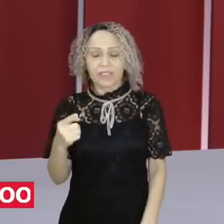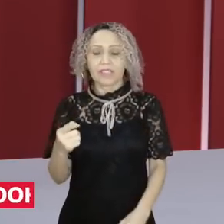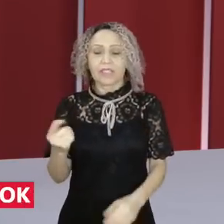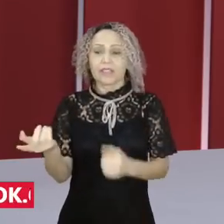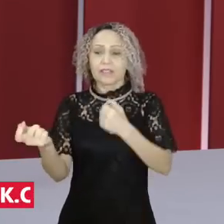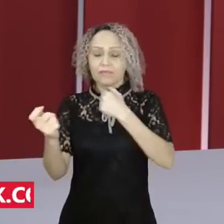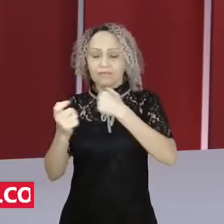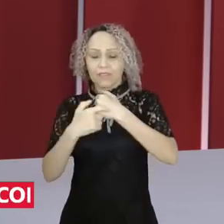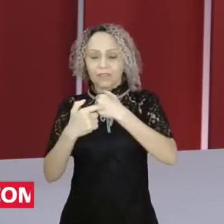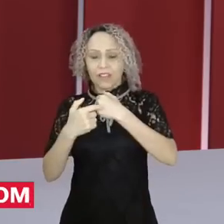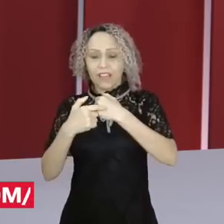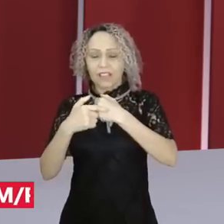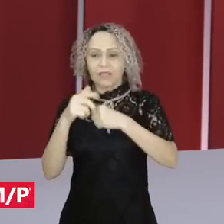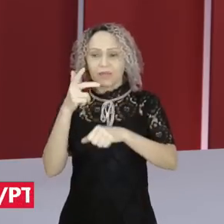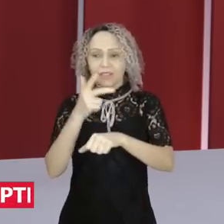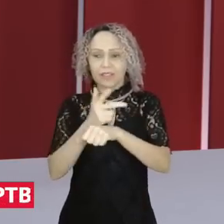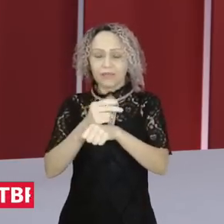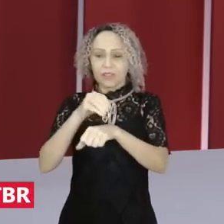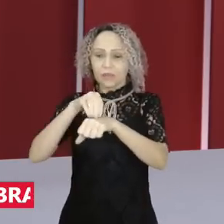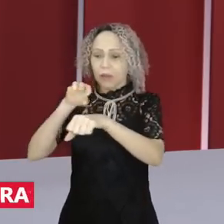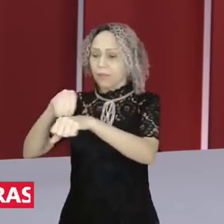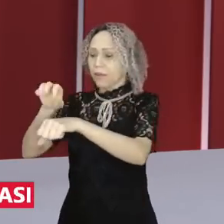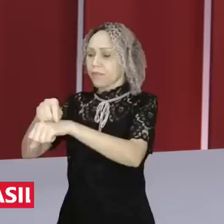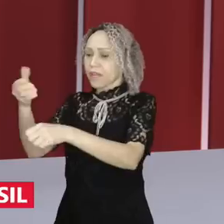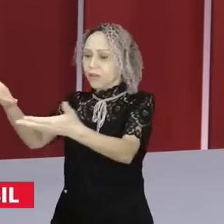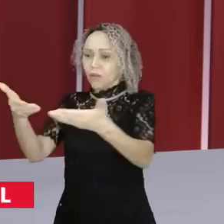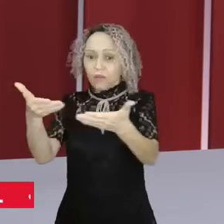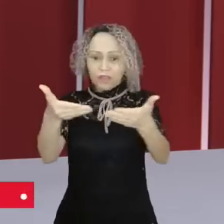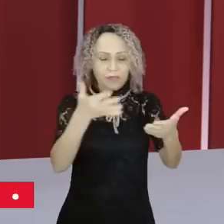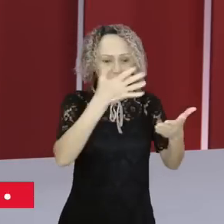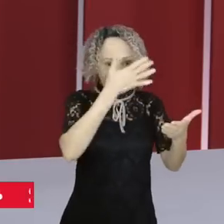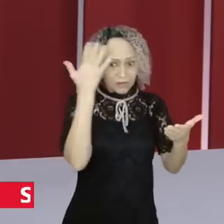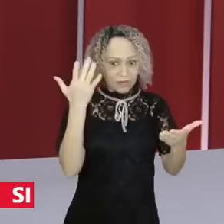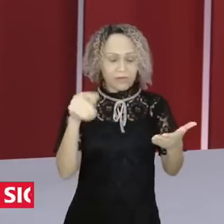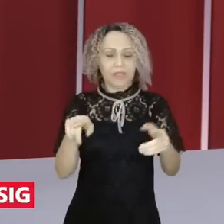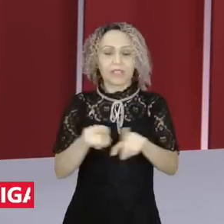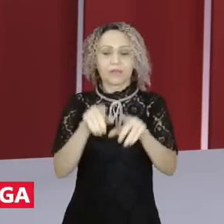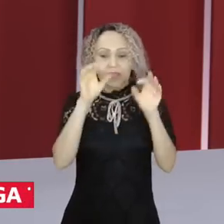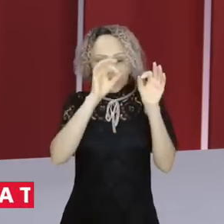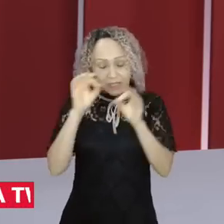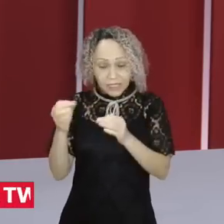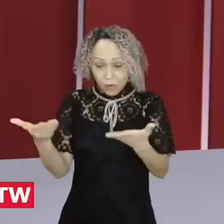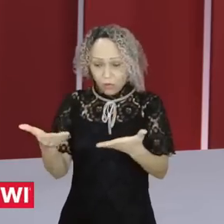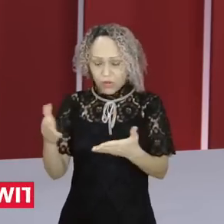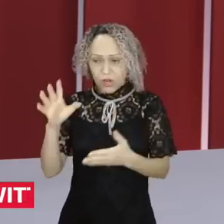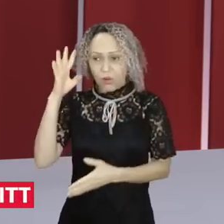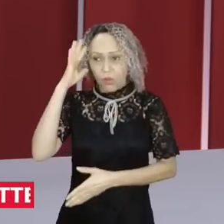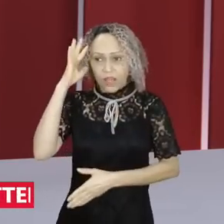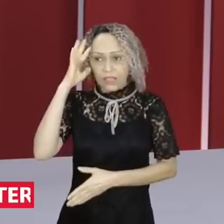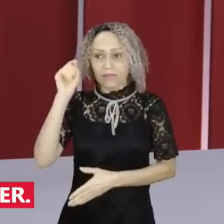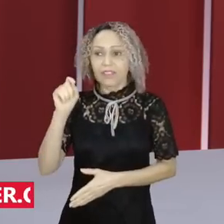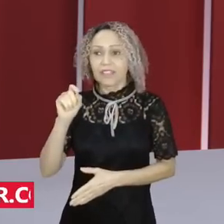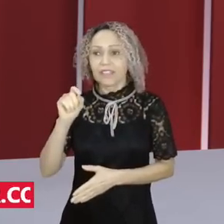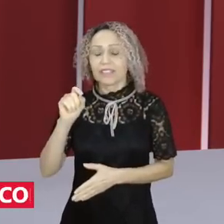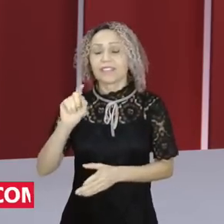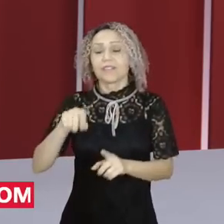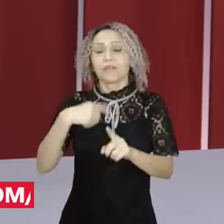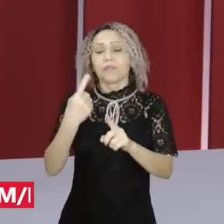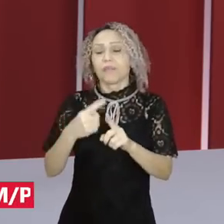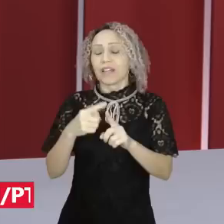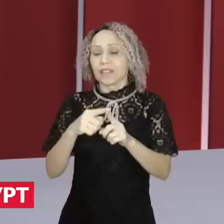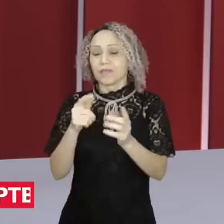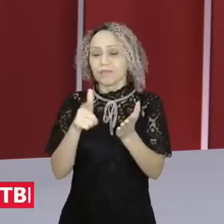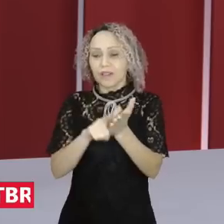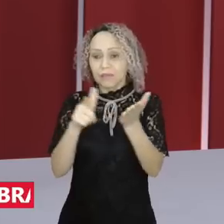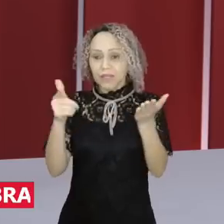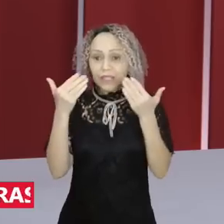também com os seus contatos, convide mais pessoas para estar aqui com a gente nesta quarta-feira, em mais uma edição do Jornal